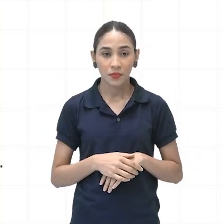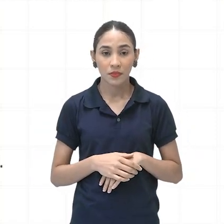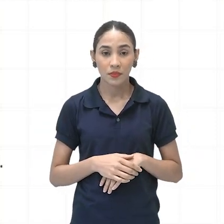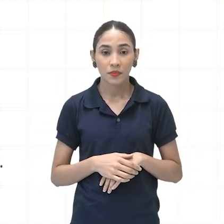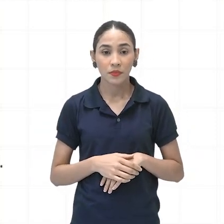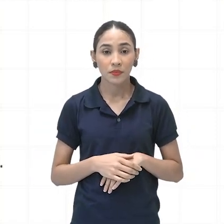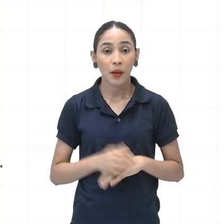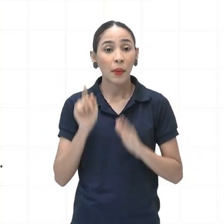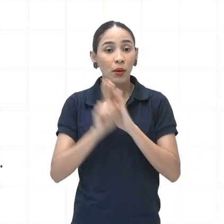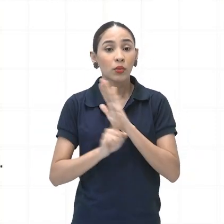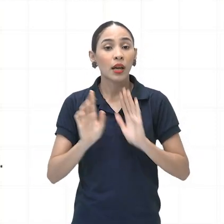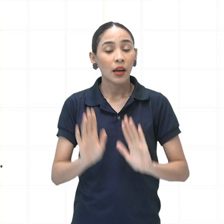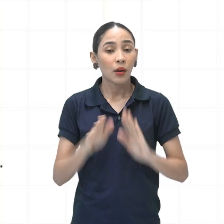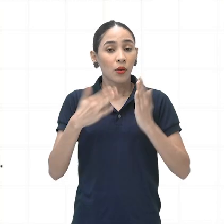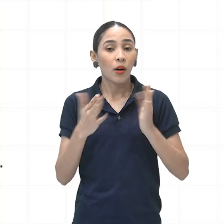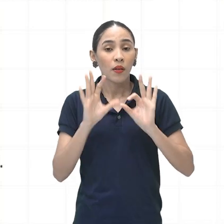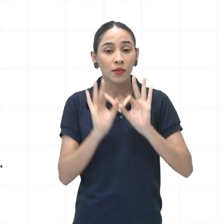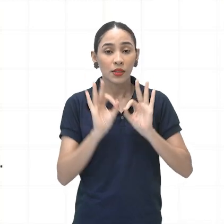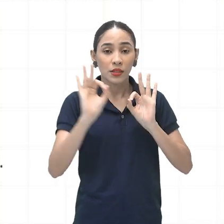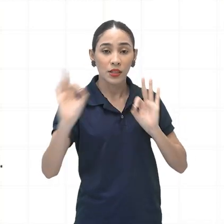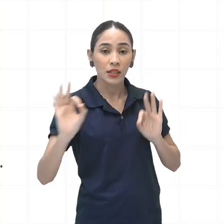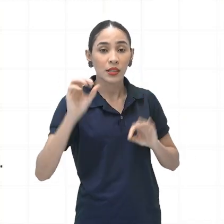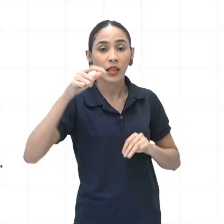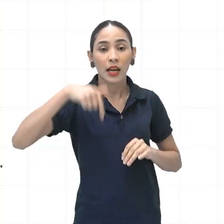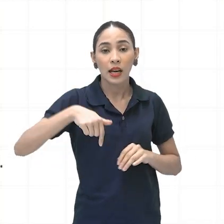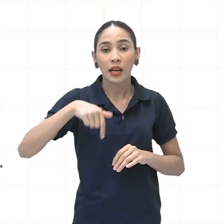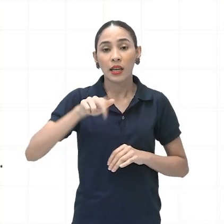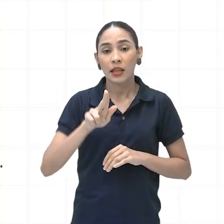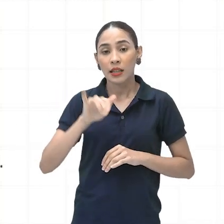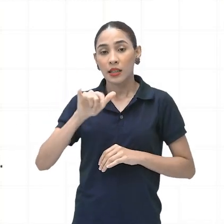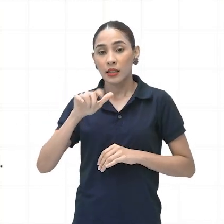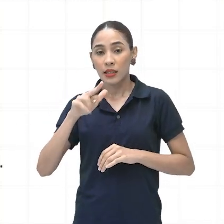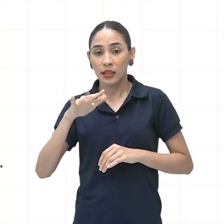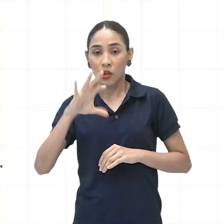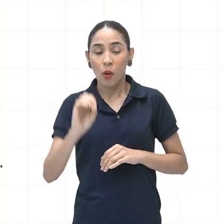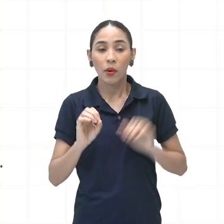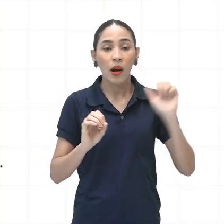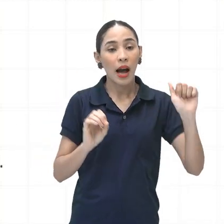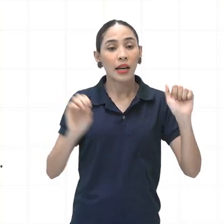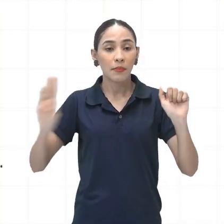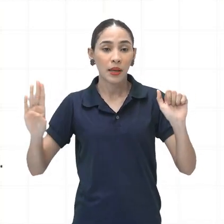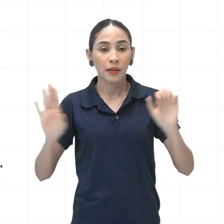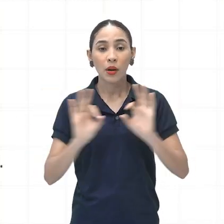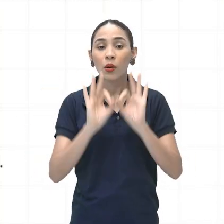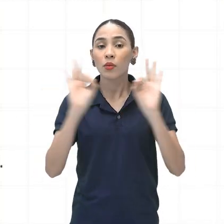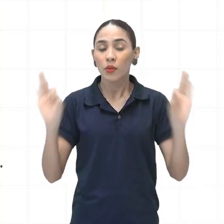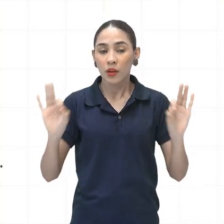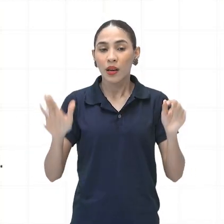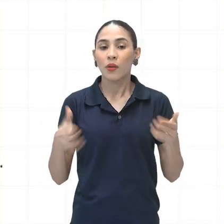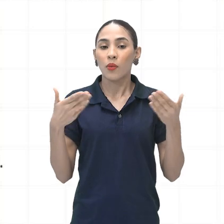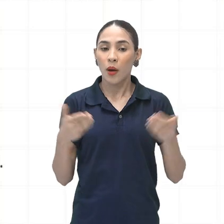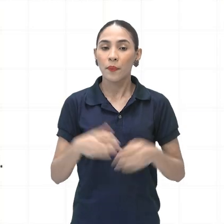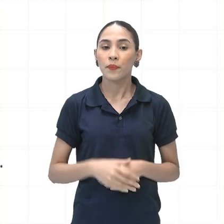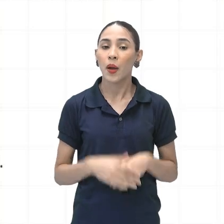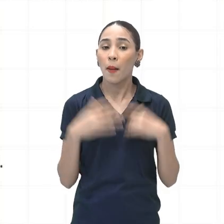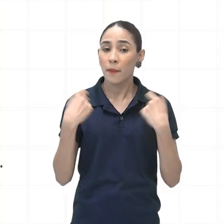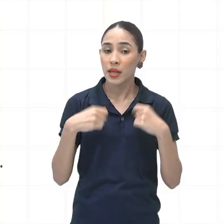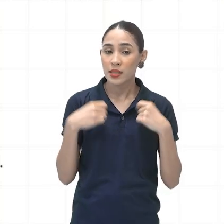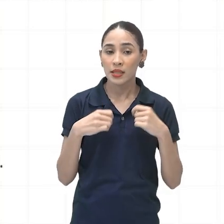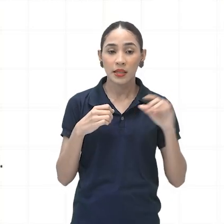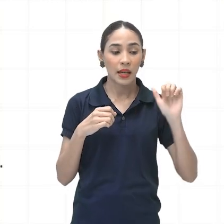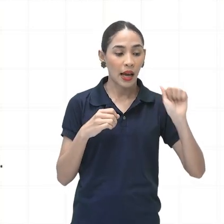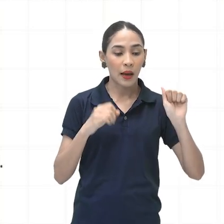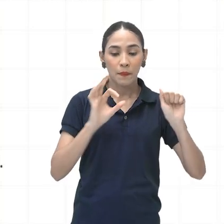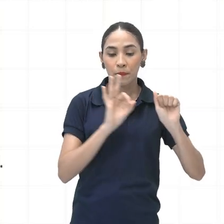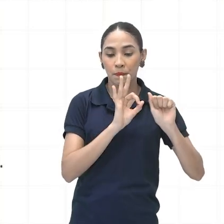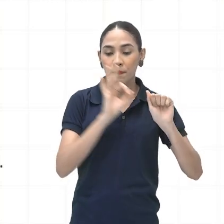E a pergunta é: qual é a distância em quilômetros entre a cidade A e a cidade B? Então, ele precisa chegar aqui da cidade A